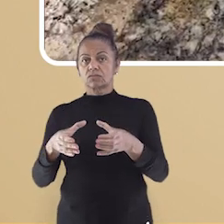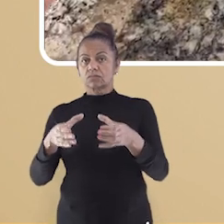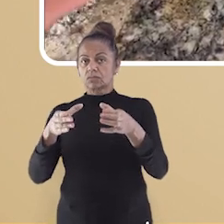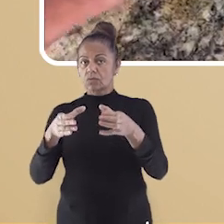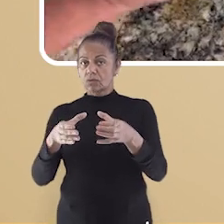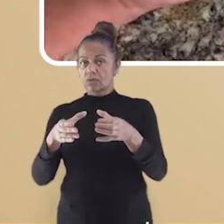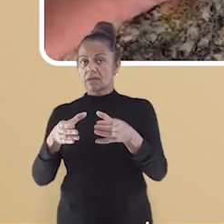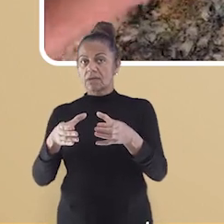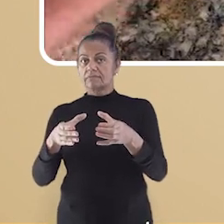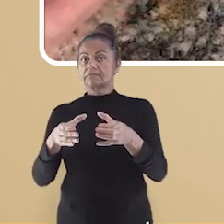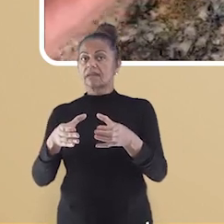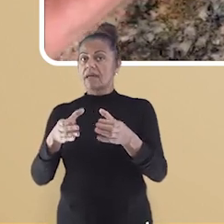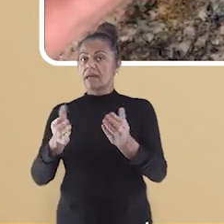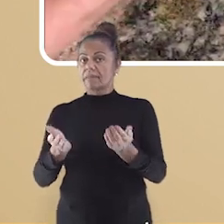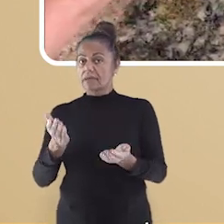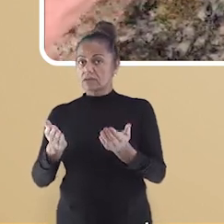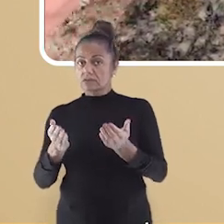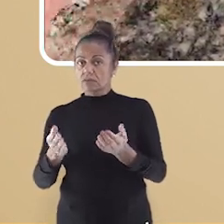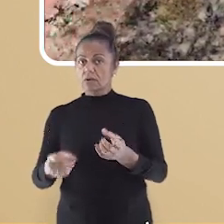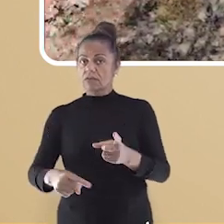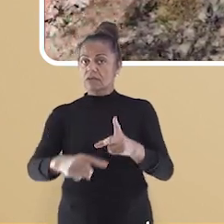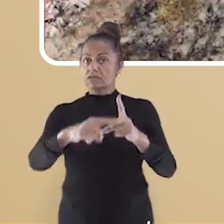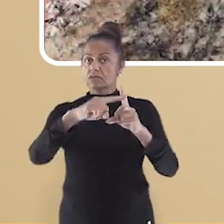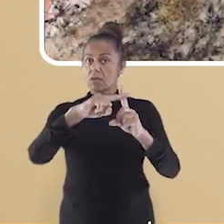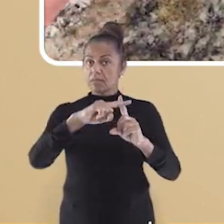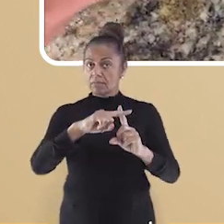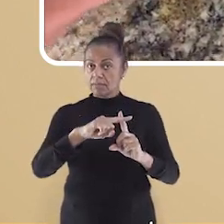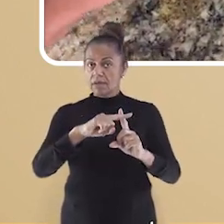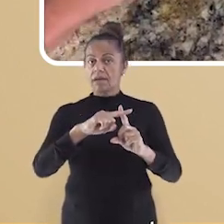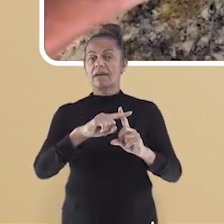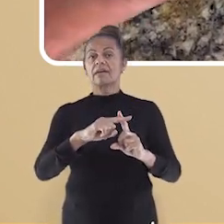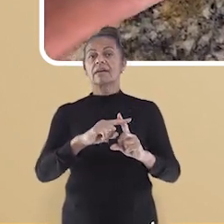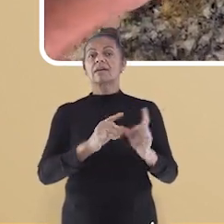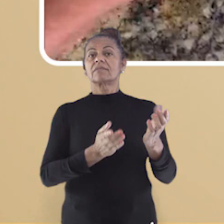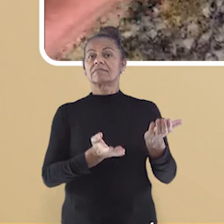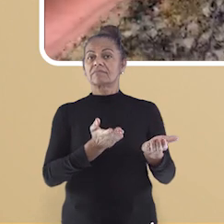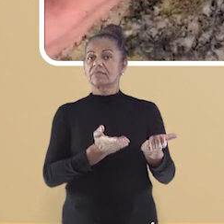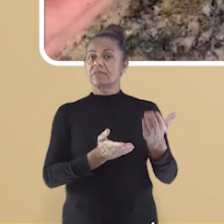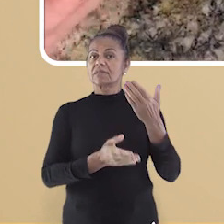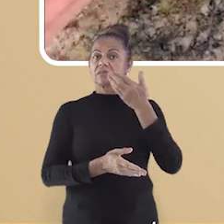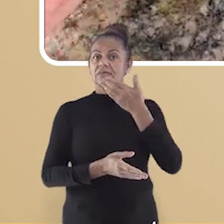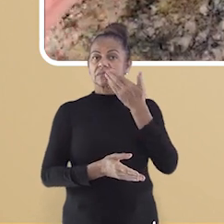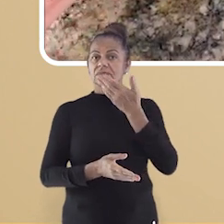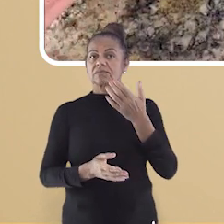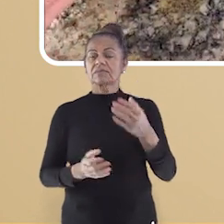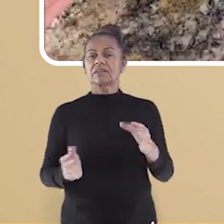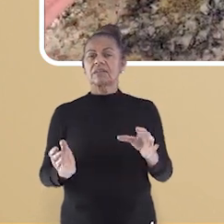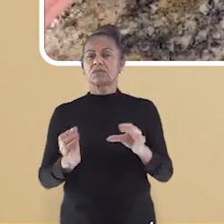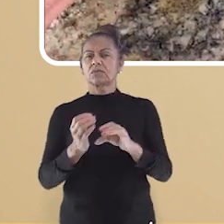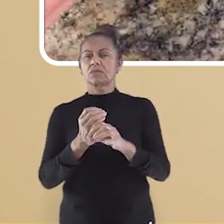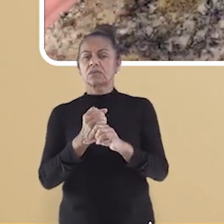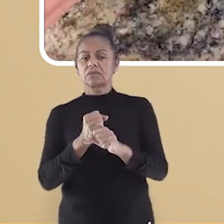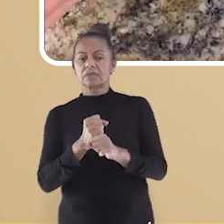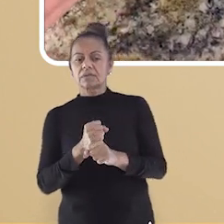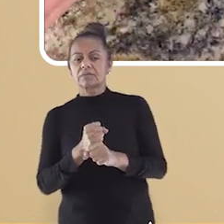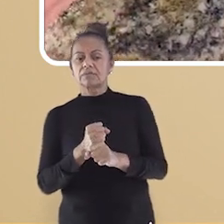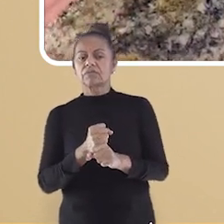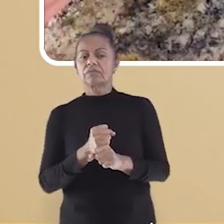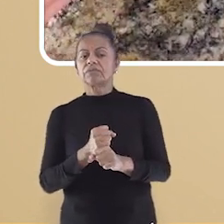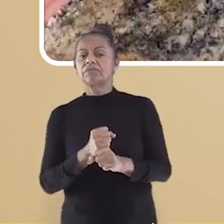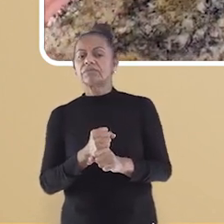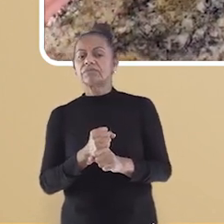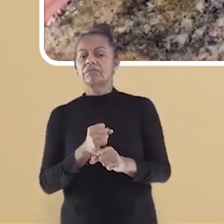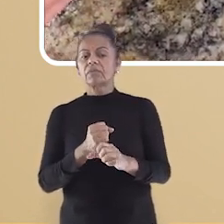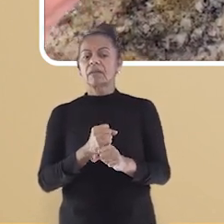180 gramas do açúcar. Então vai dar um total, opa, Quase, hein? 36. Passou